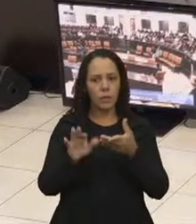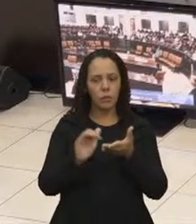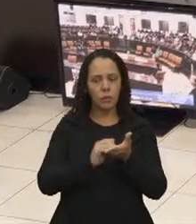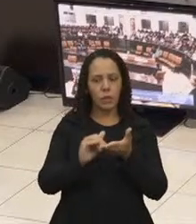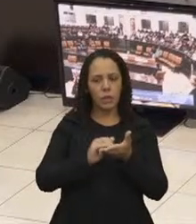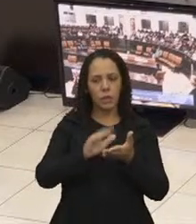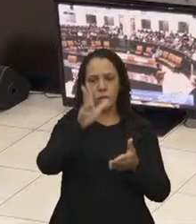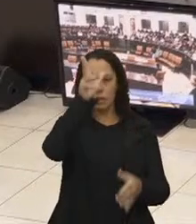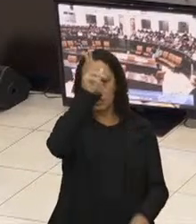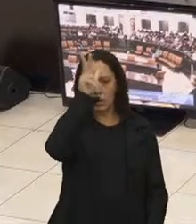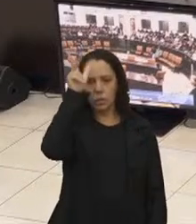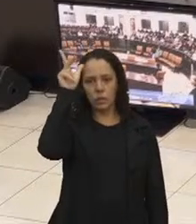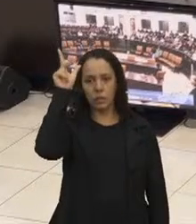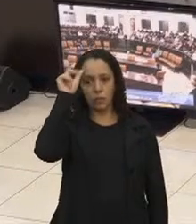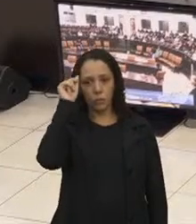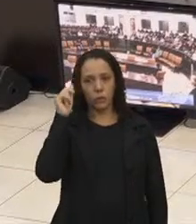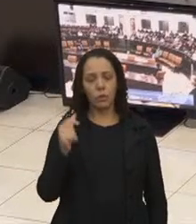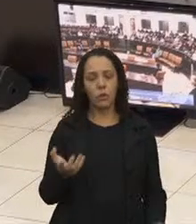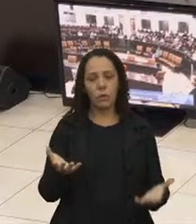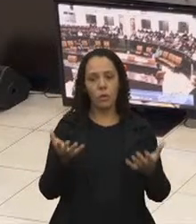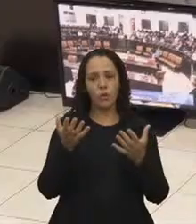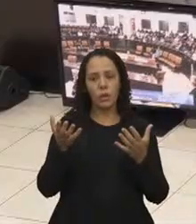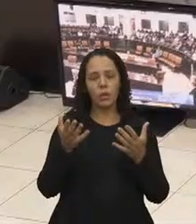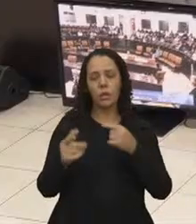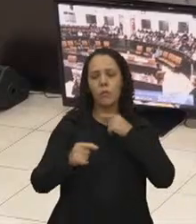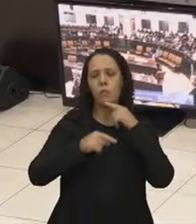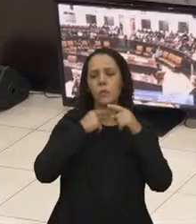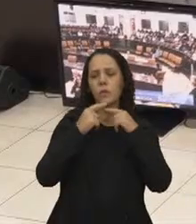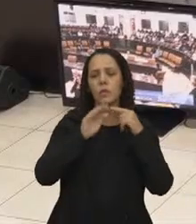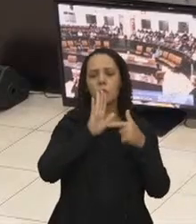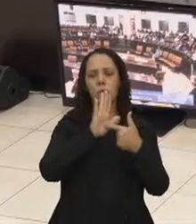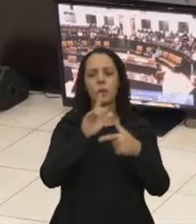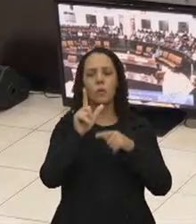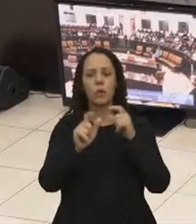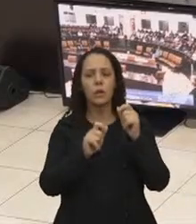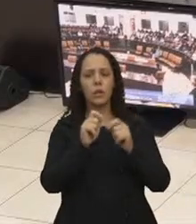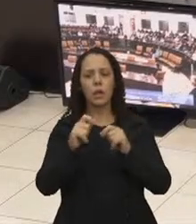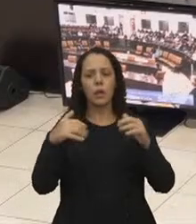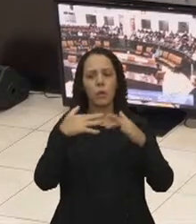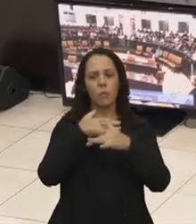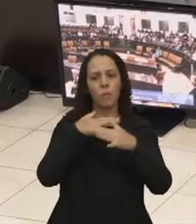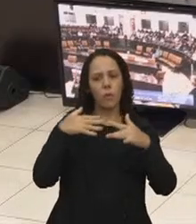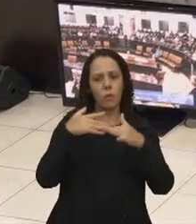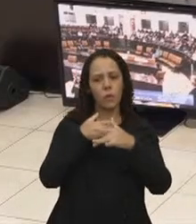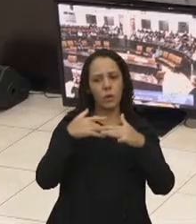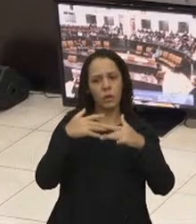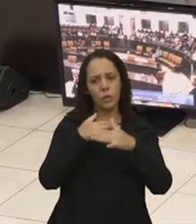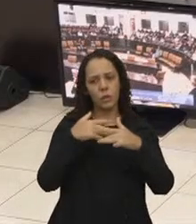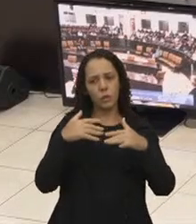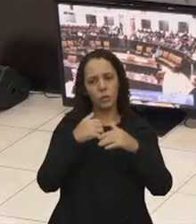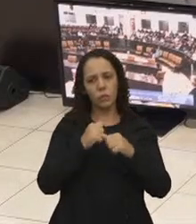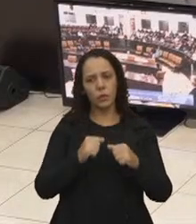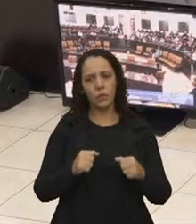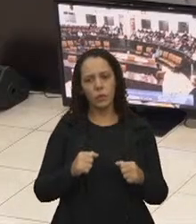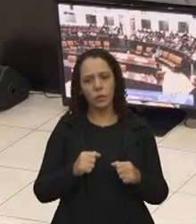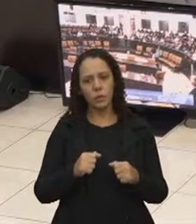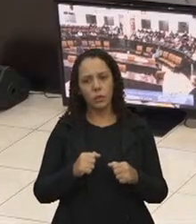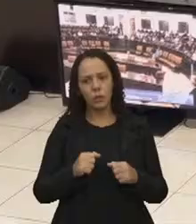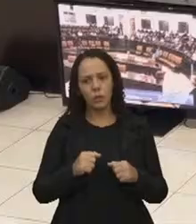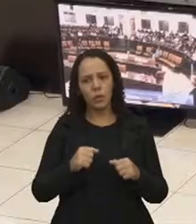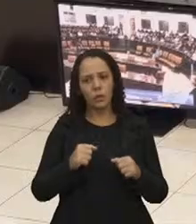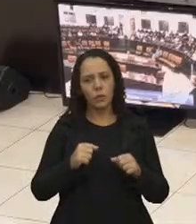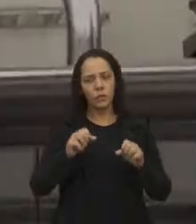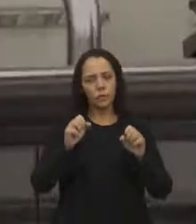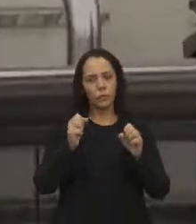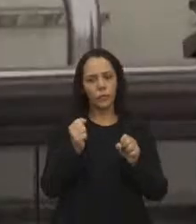da Prefeitura, eu queria trazer um questionamento referente à questão da mobilidade urbana, ali em questão de